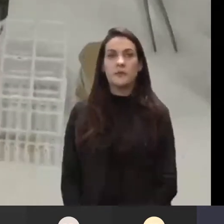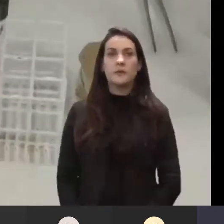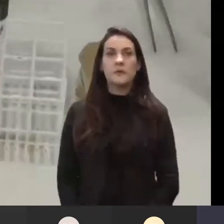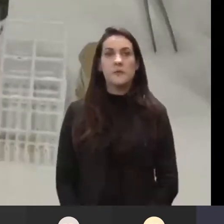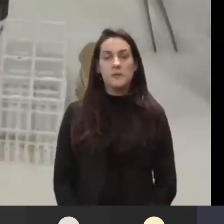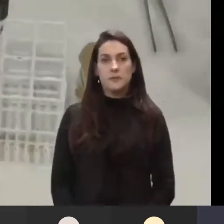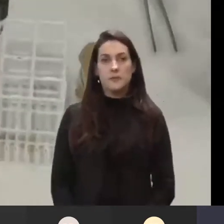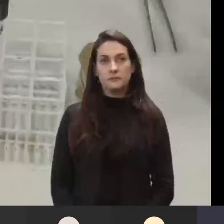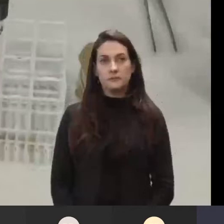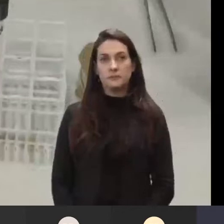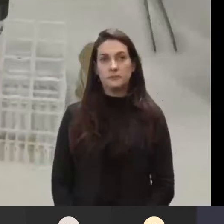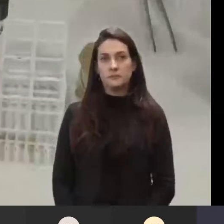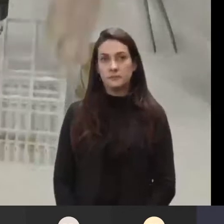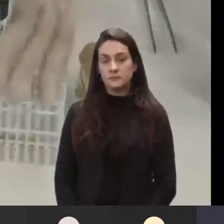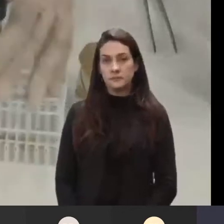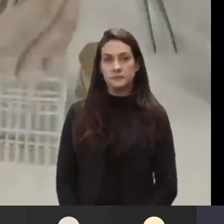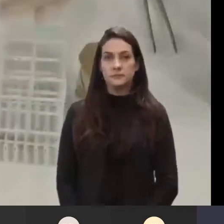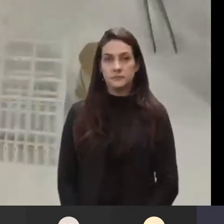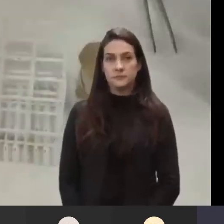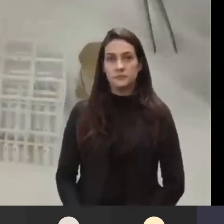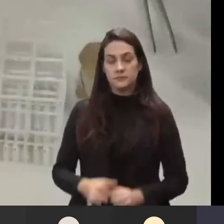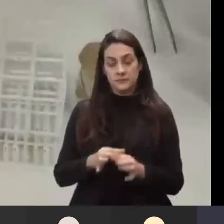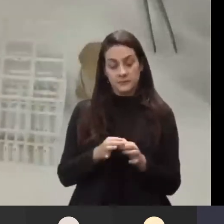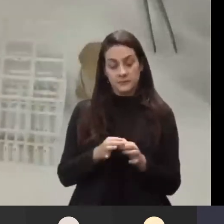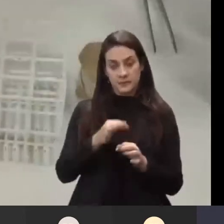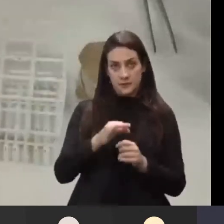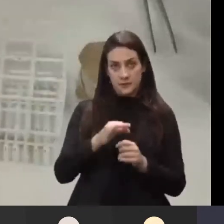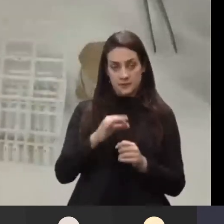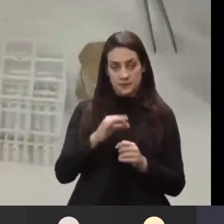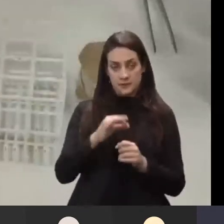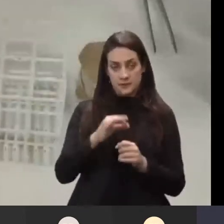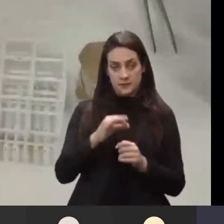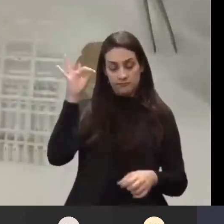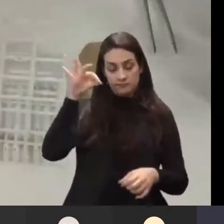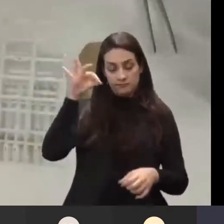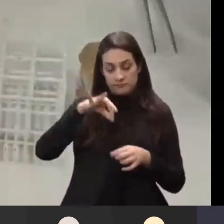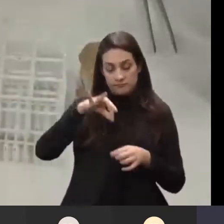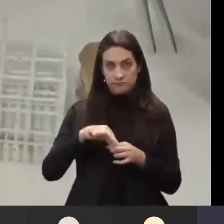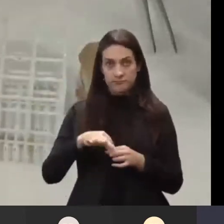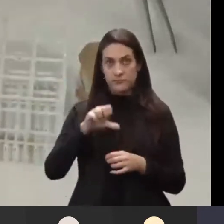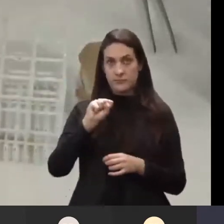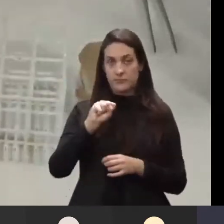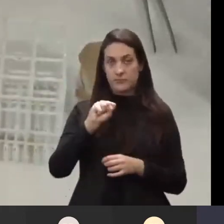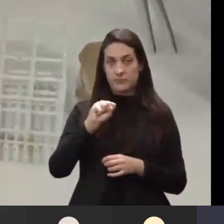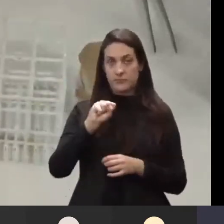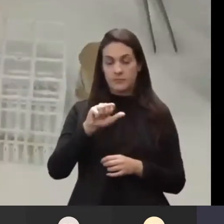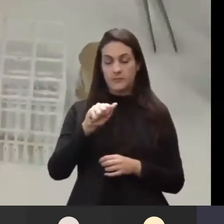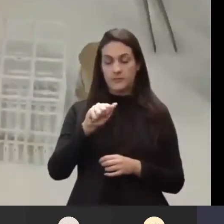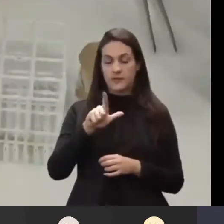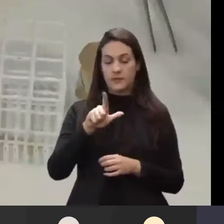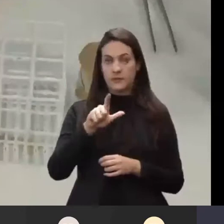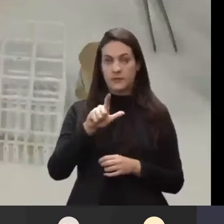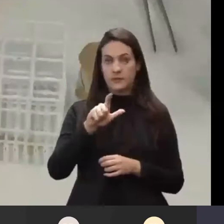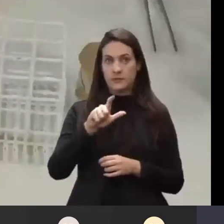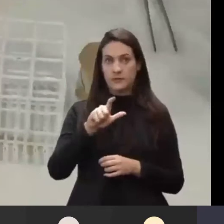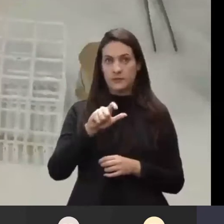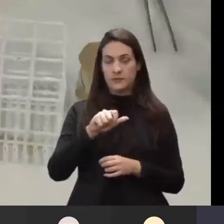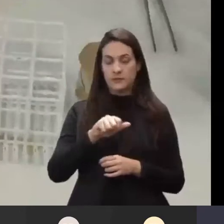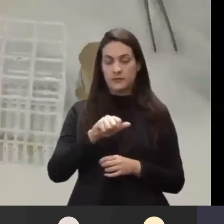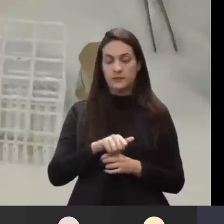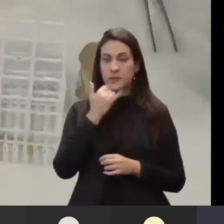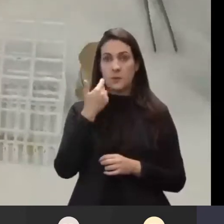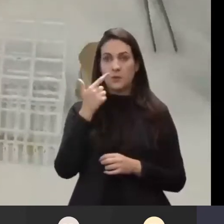que é um cotonete, vai umedecer, embeber esse suave na sua suspensão bacteriana, e no caso é a